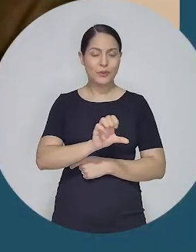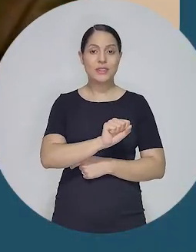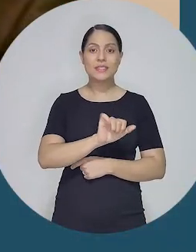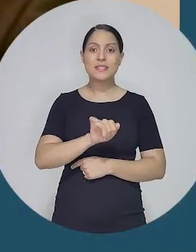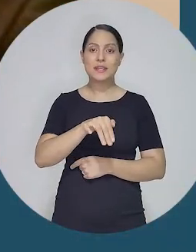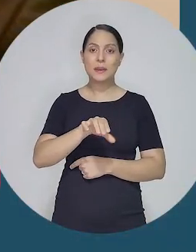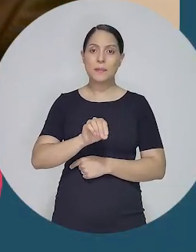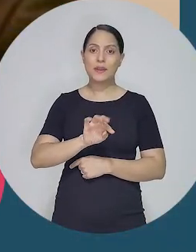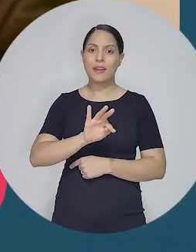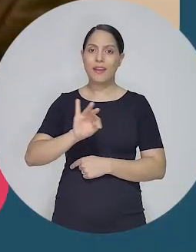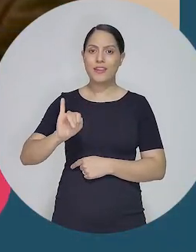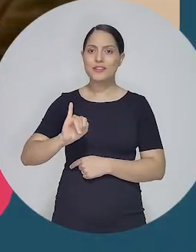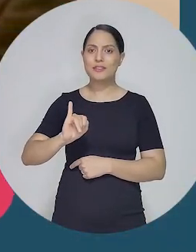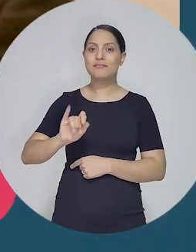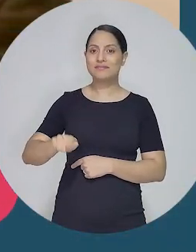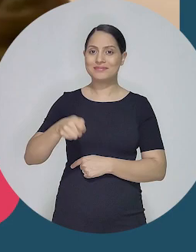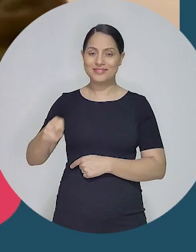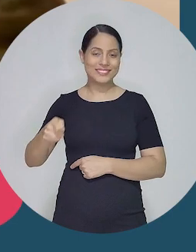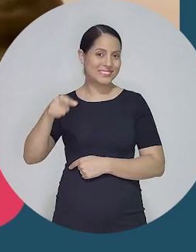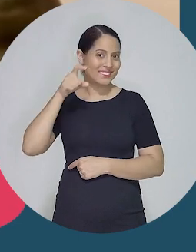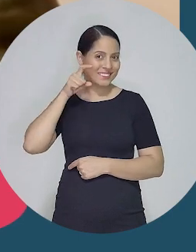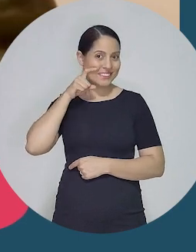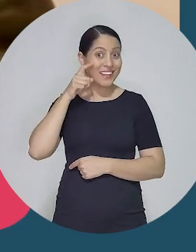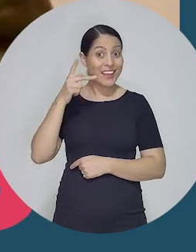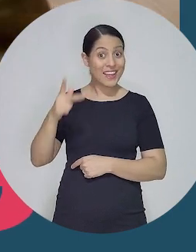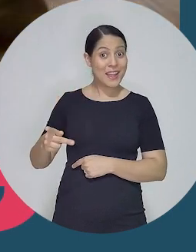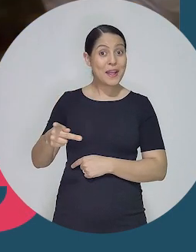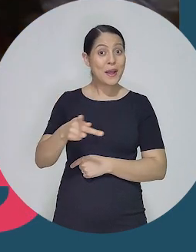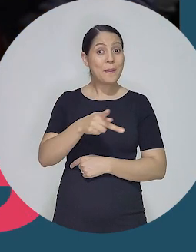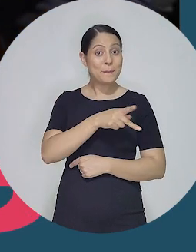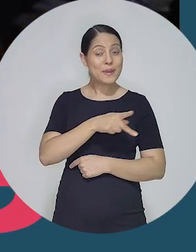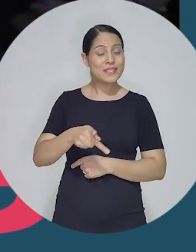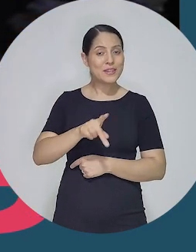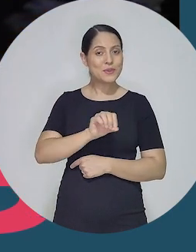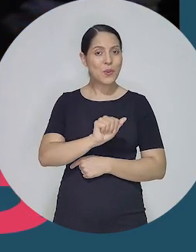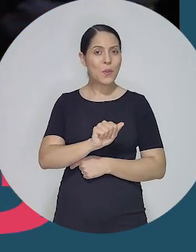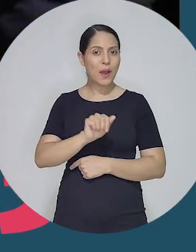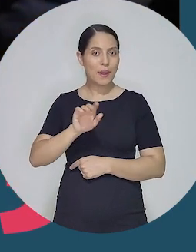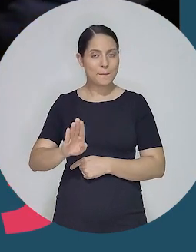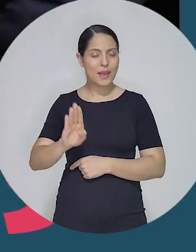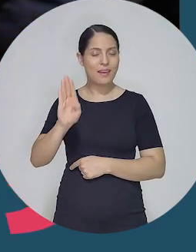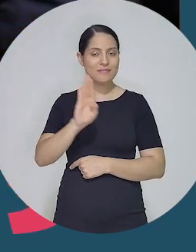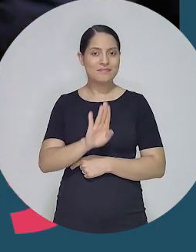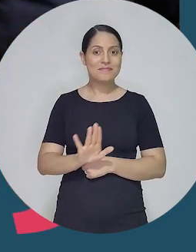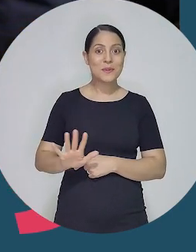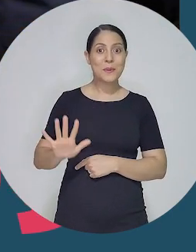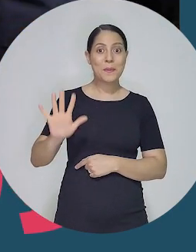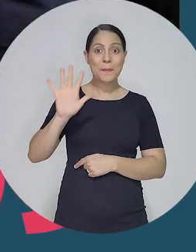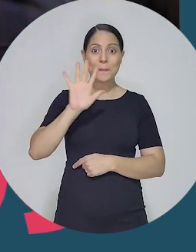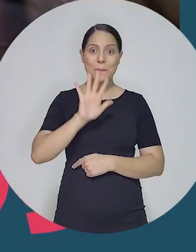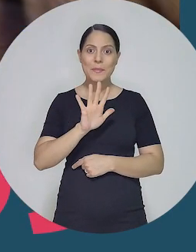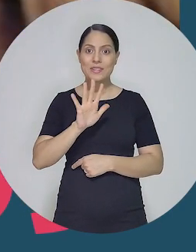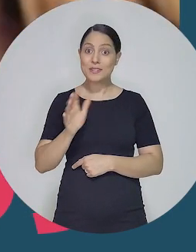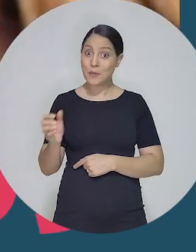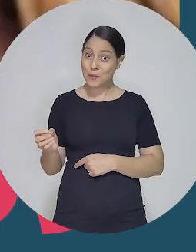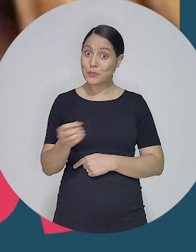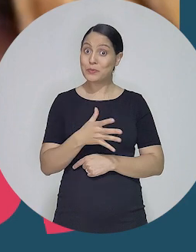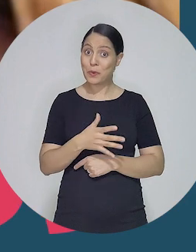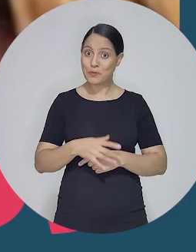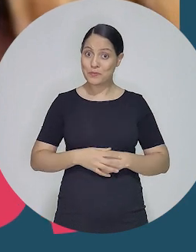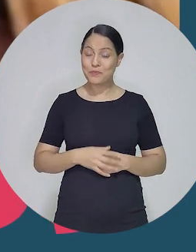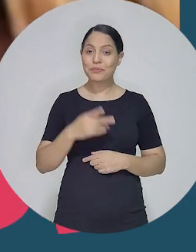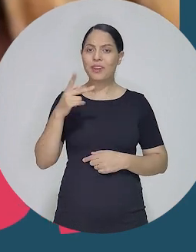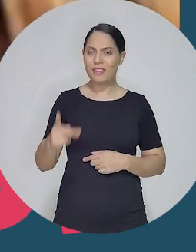novo presidente da Ordem dos Advogados do Brasil, que estará centrado neste triênio, segundo ele, nas